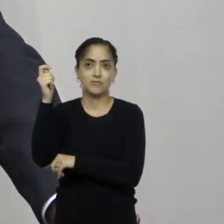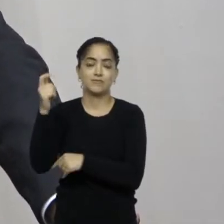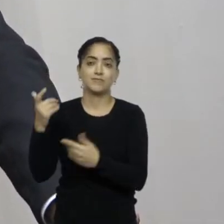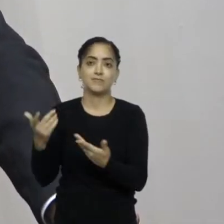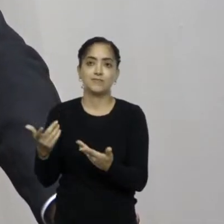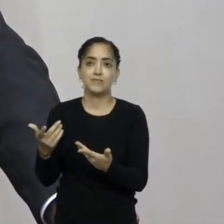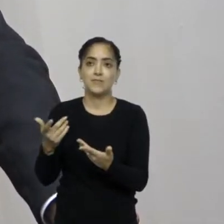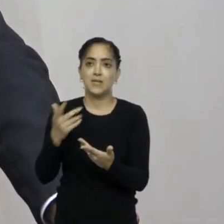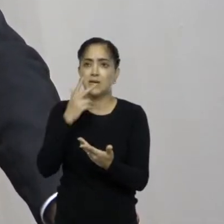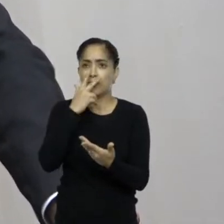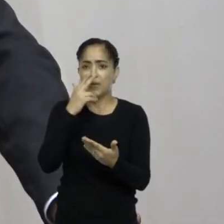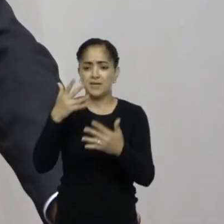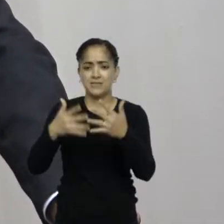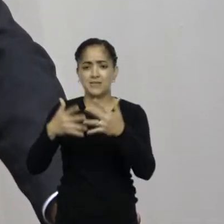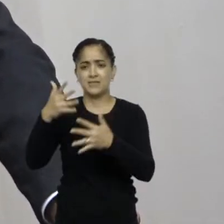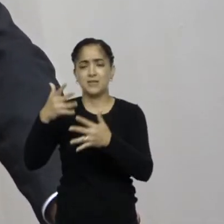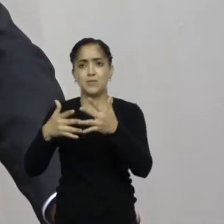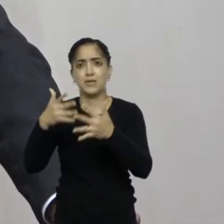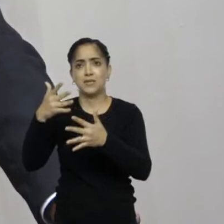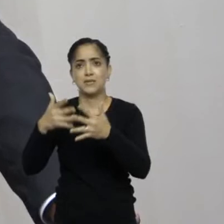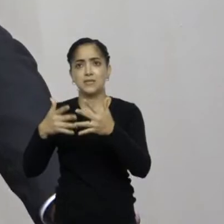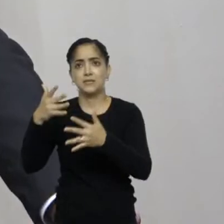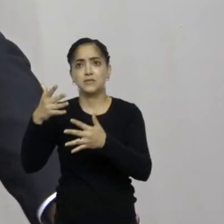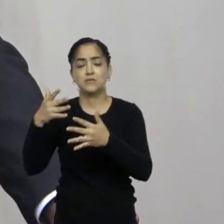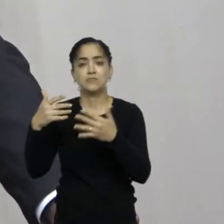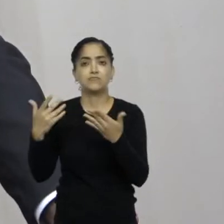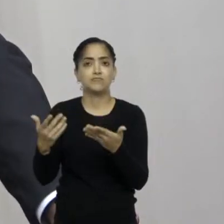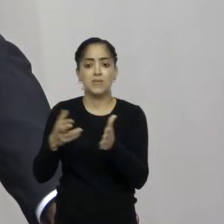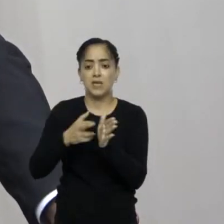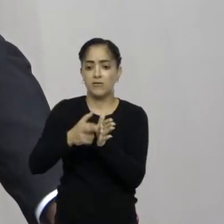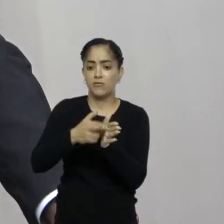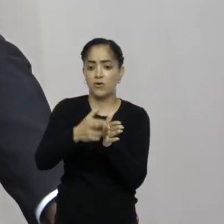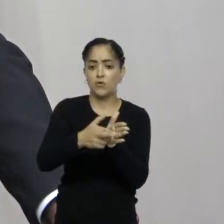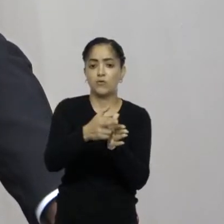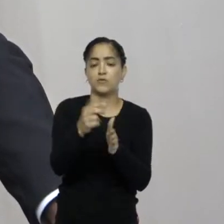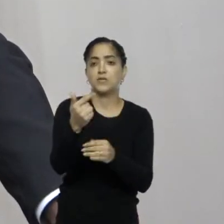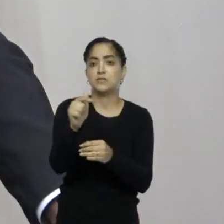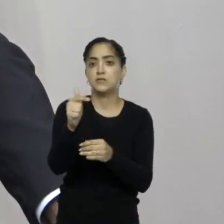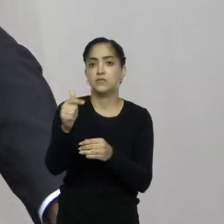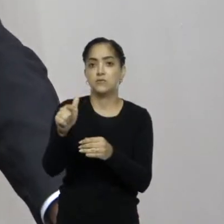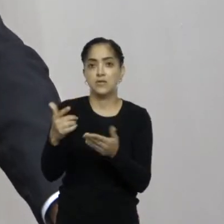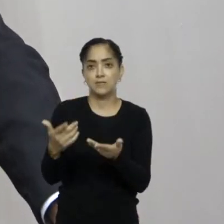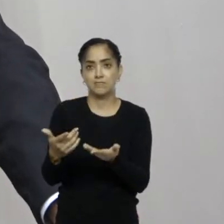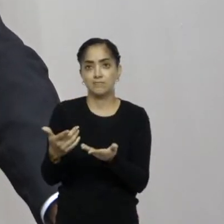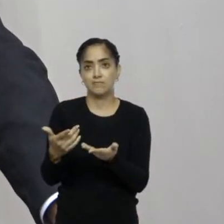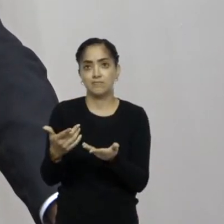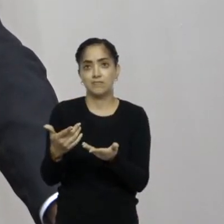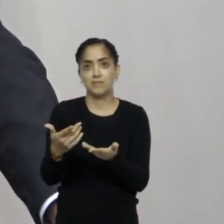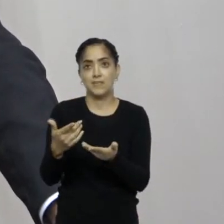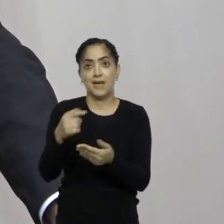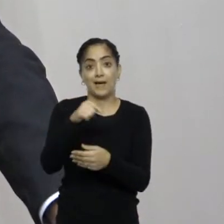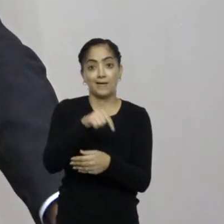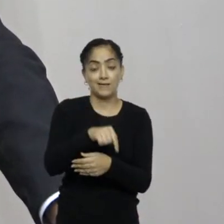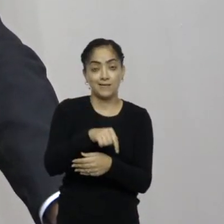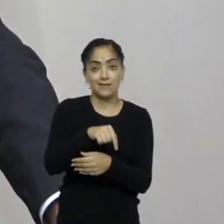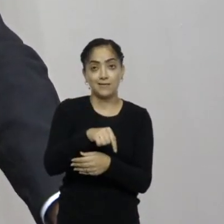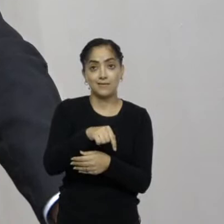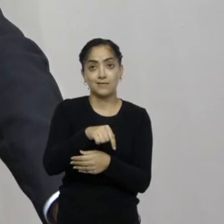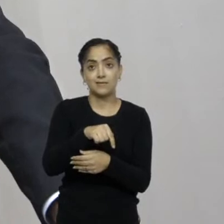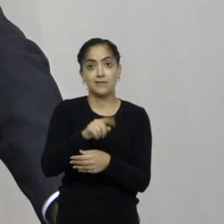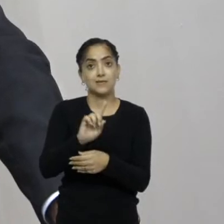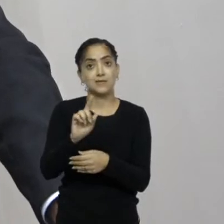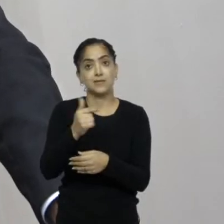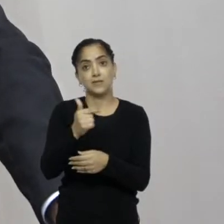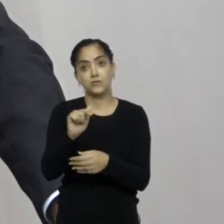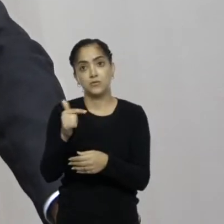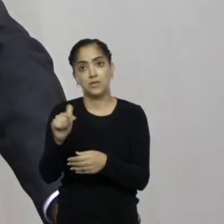estamos atrapalhando o Rio Grande do Sul, porque não chegam as ferrovias, nem aqui, e